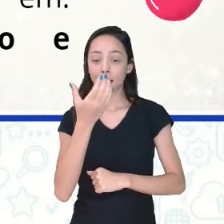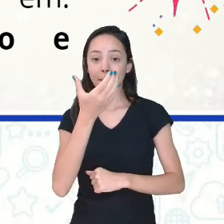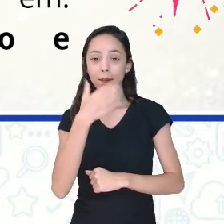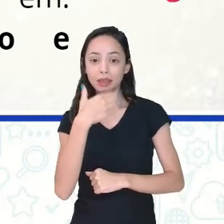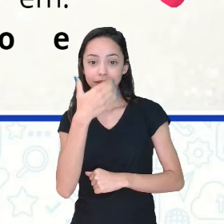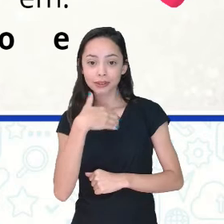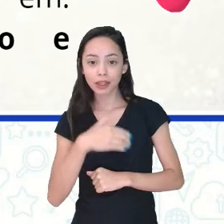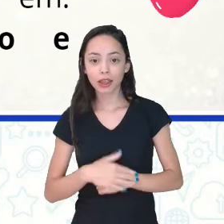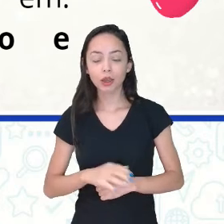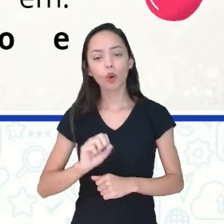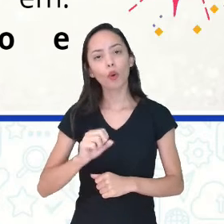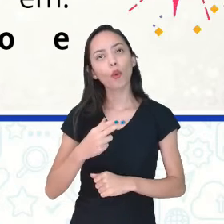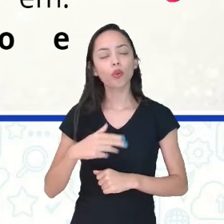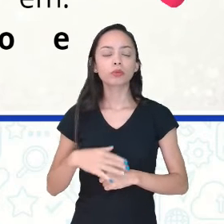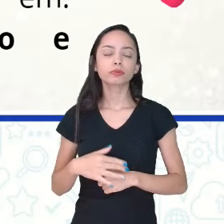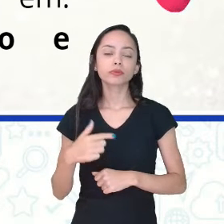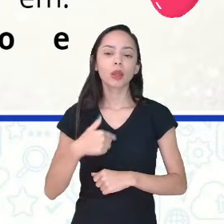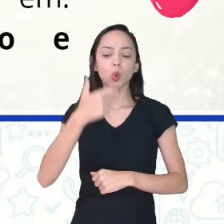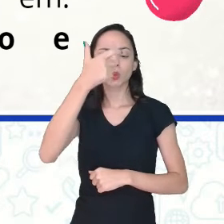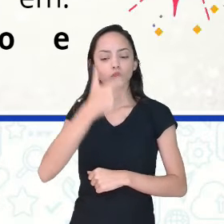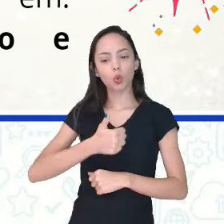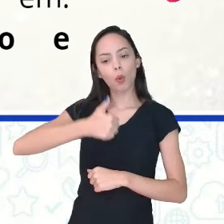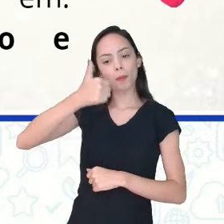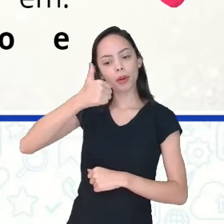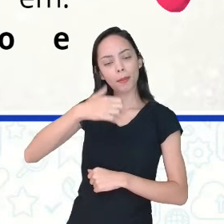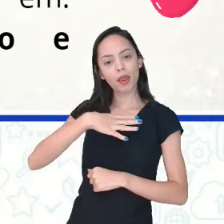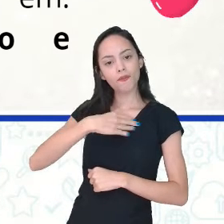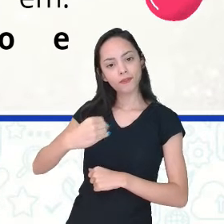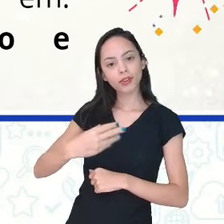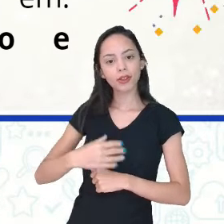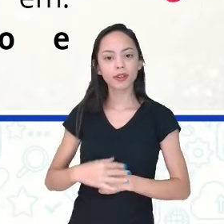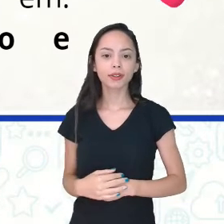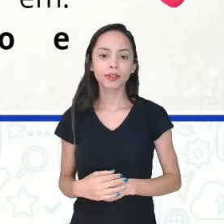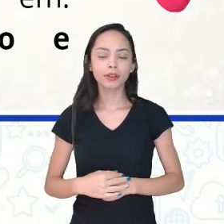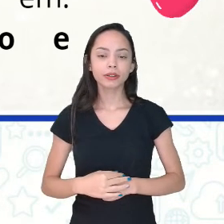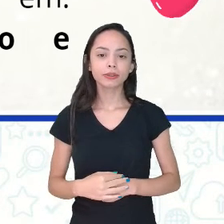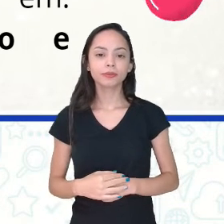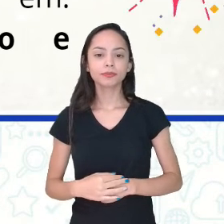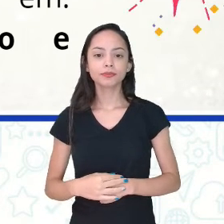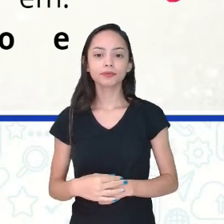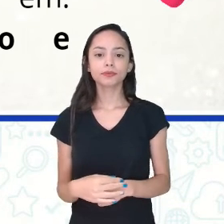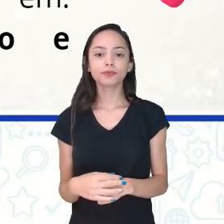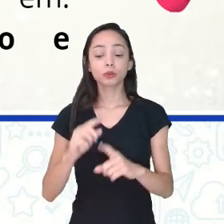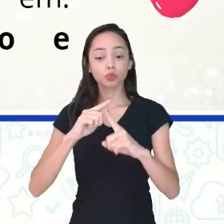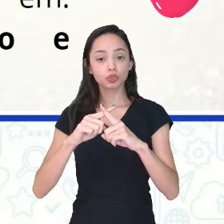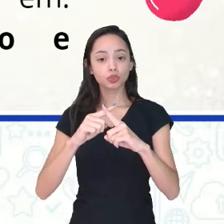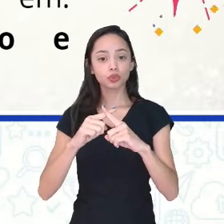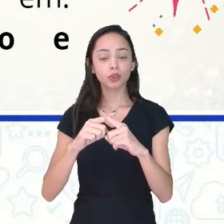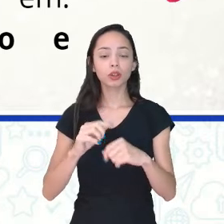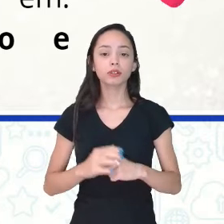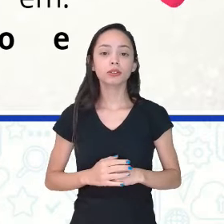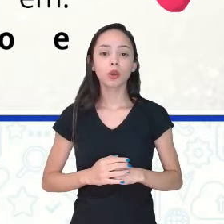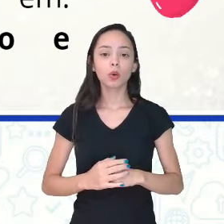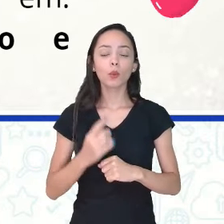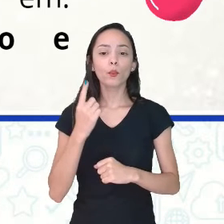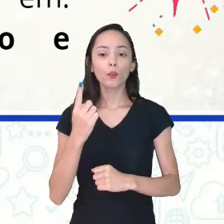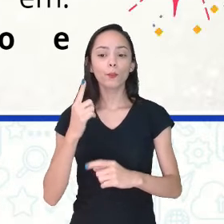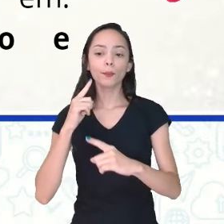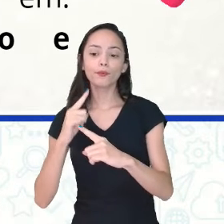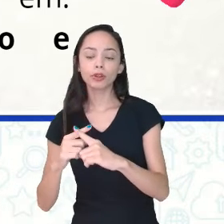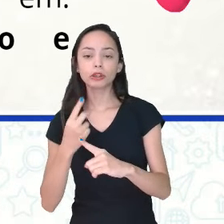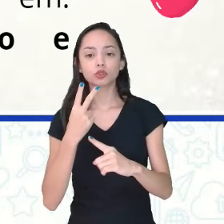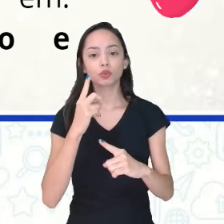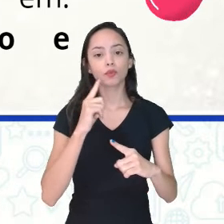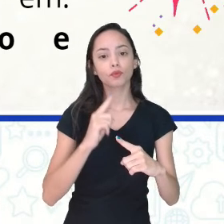a primeira filha, de multiplicação 2 ou 3 vezes, ou fração, 1/4 da